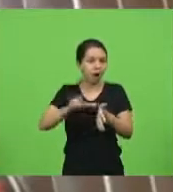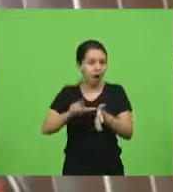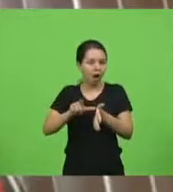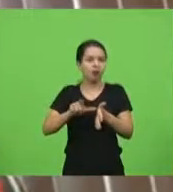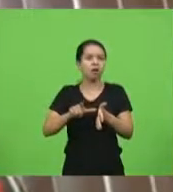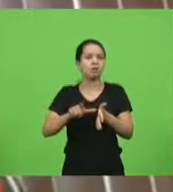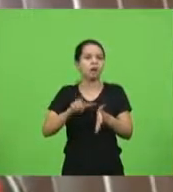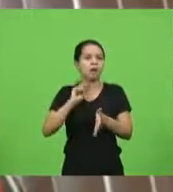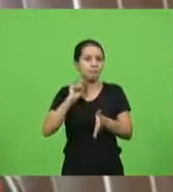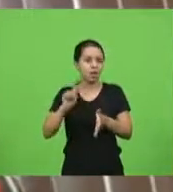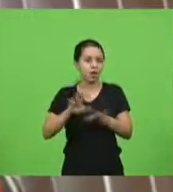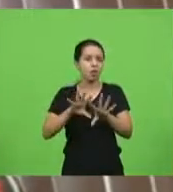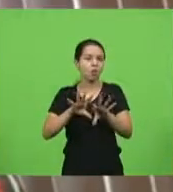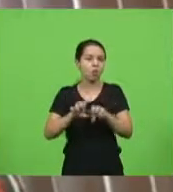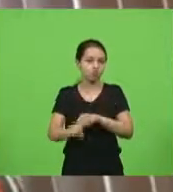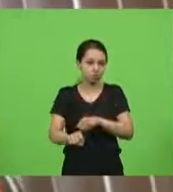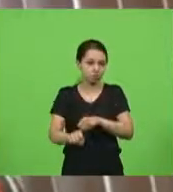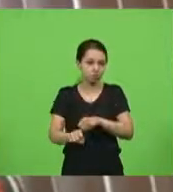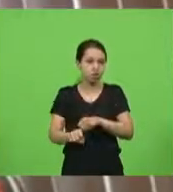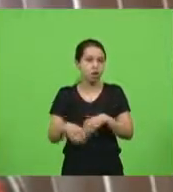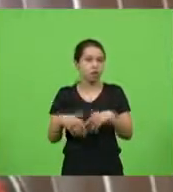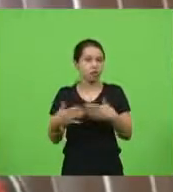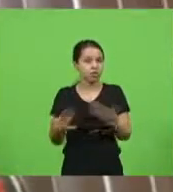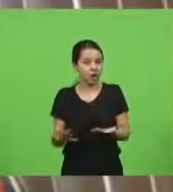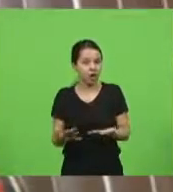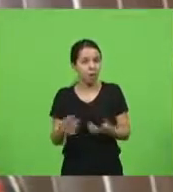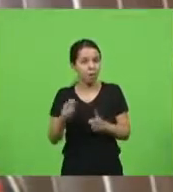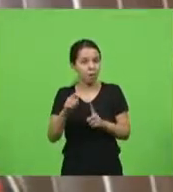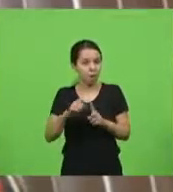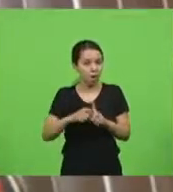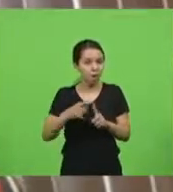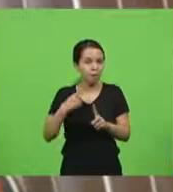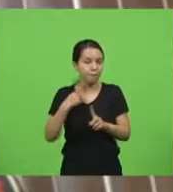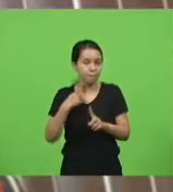o compromisso que em maio nós mudaremos todas